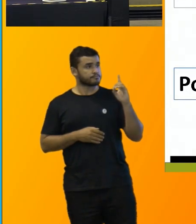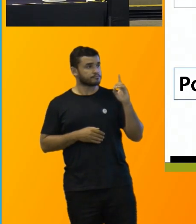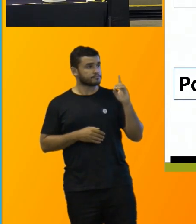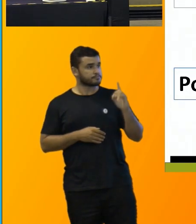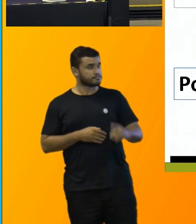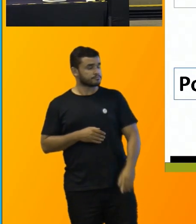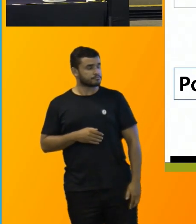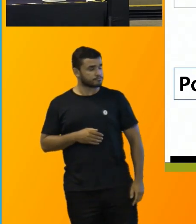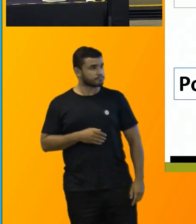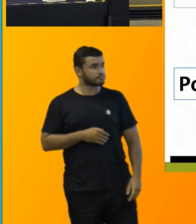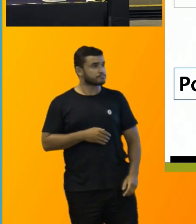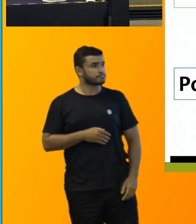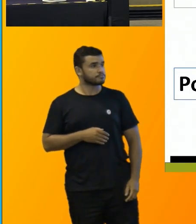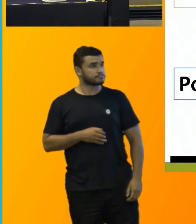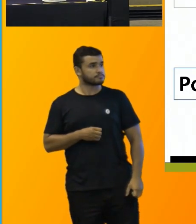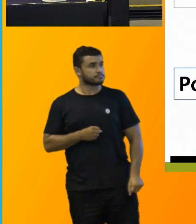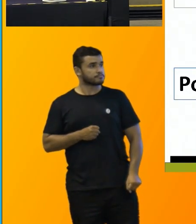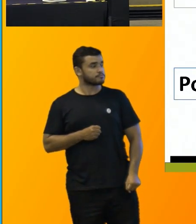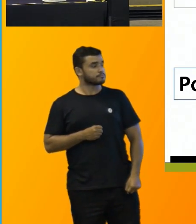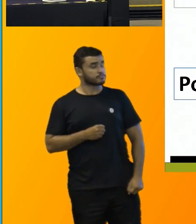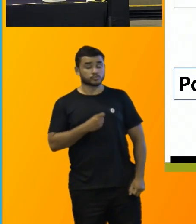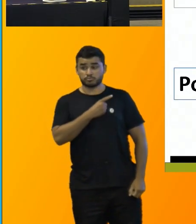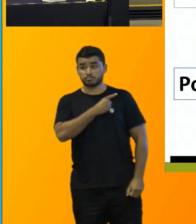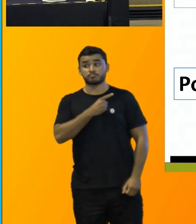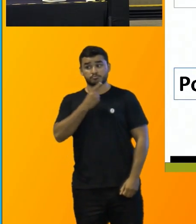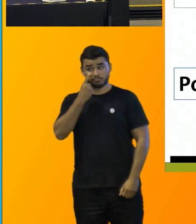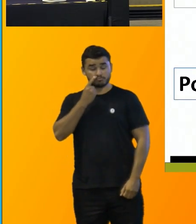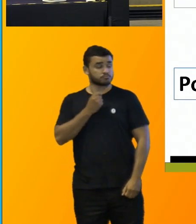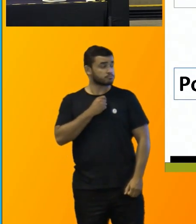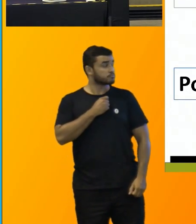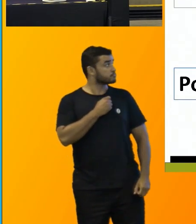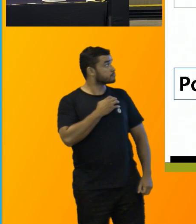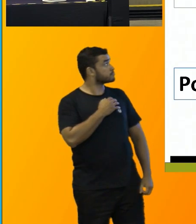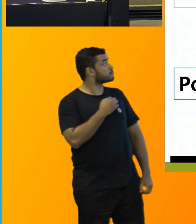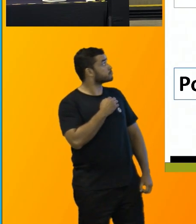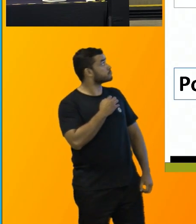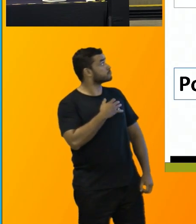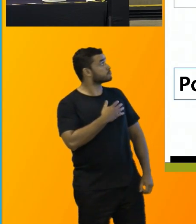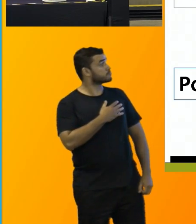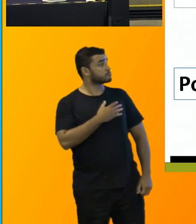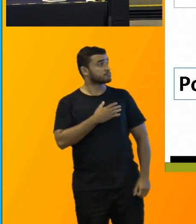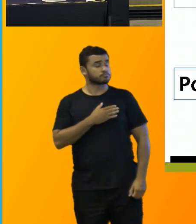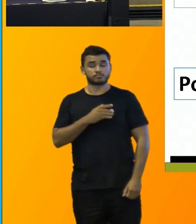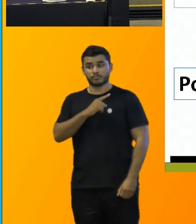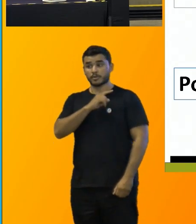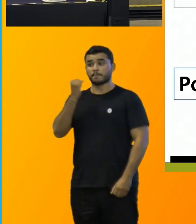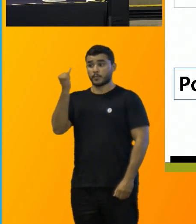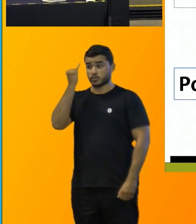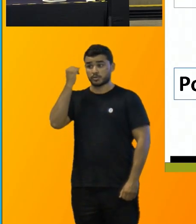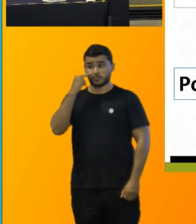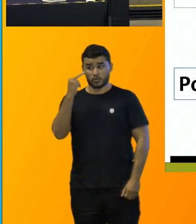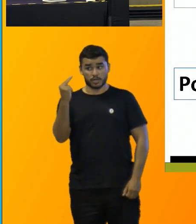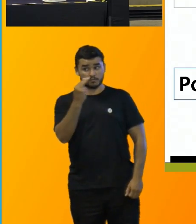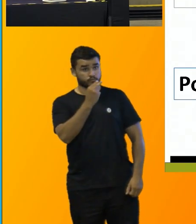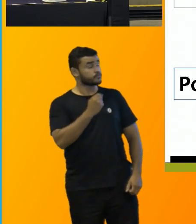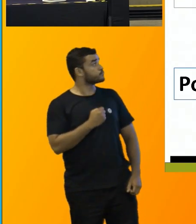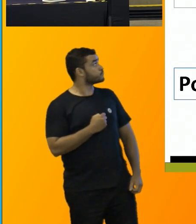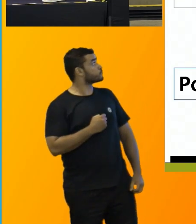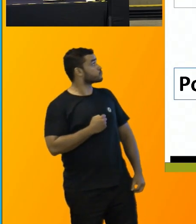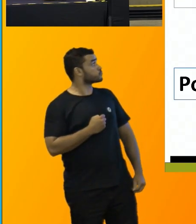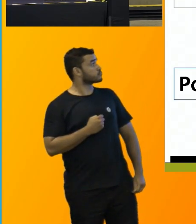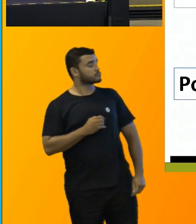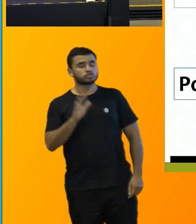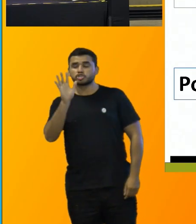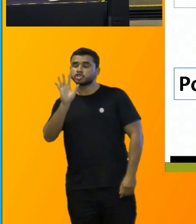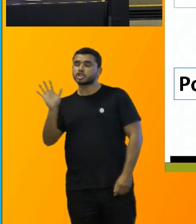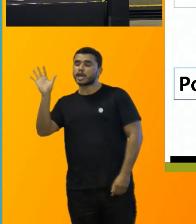lá. Talvez seja a tela mais importante de hoje, tá? A tela mais importante. É aquilo que faz um